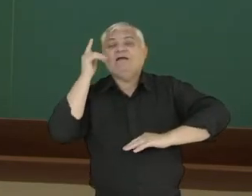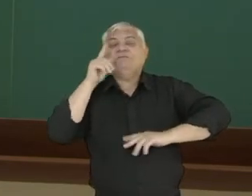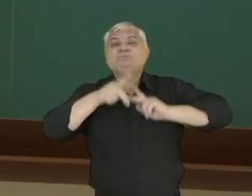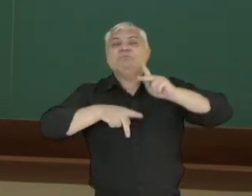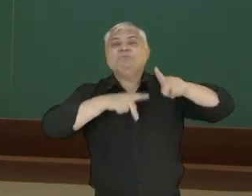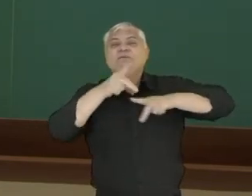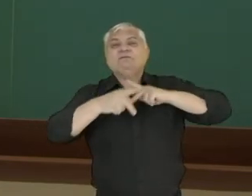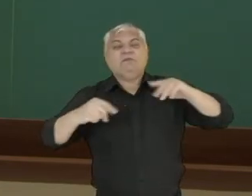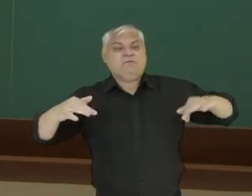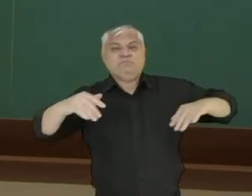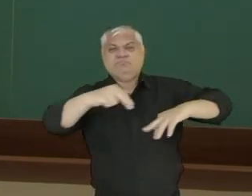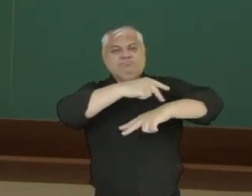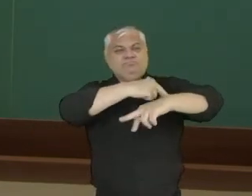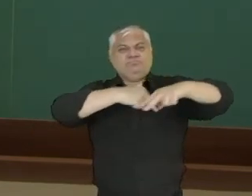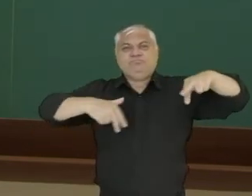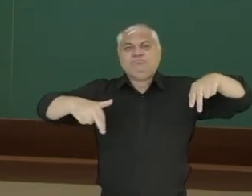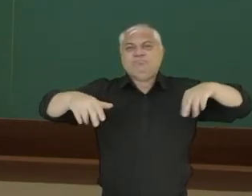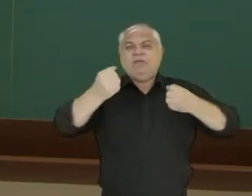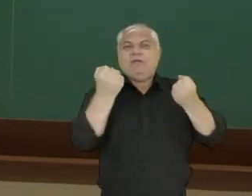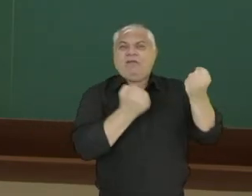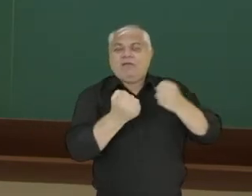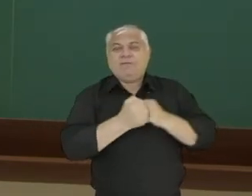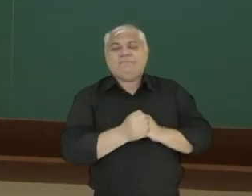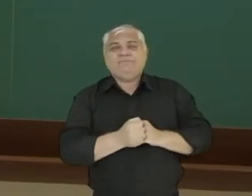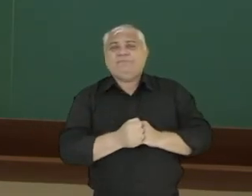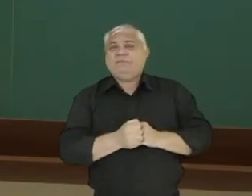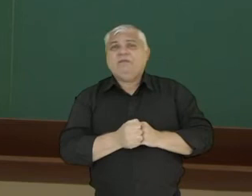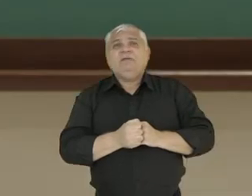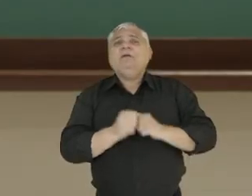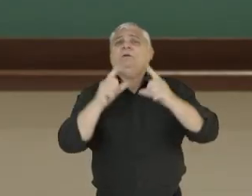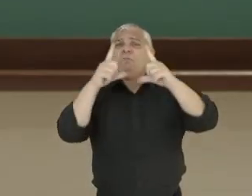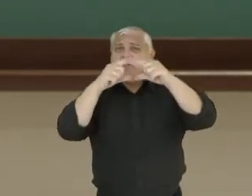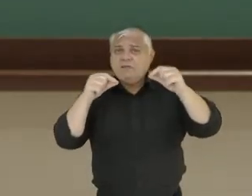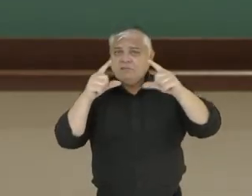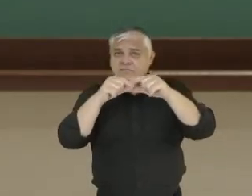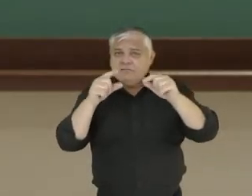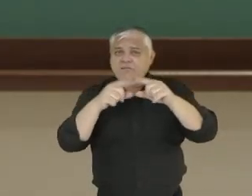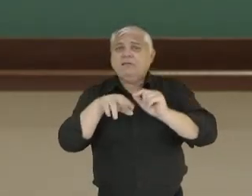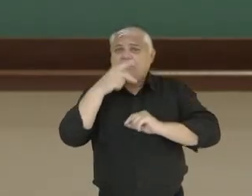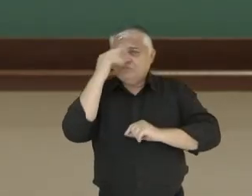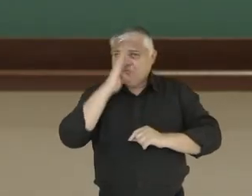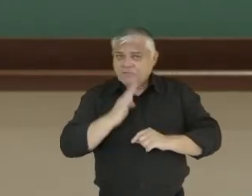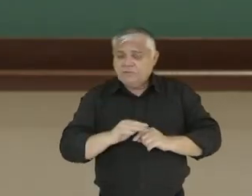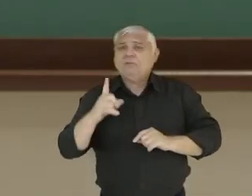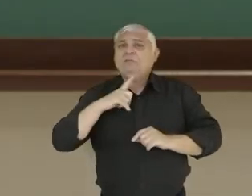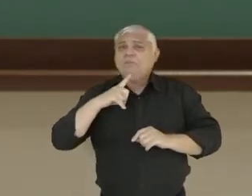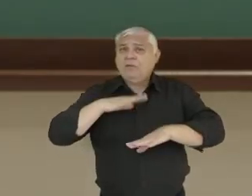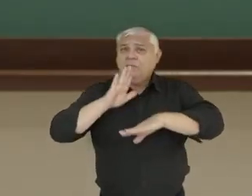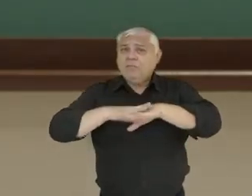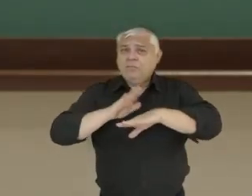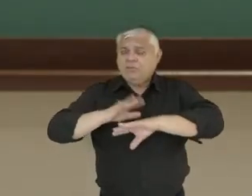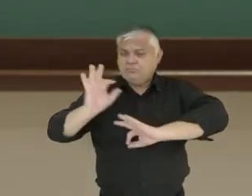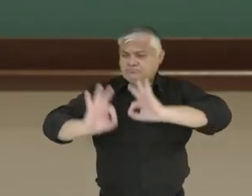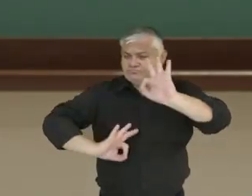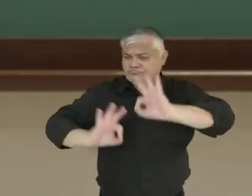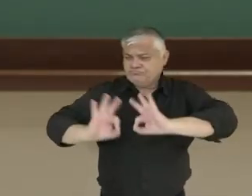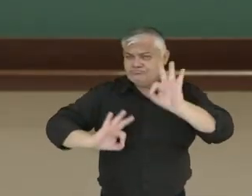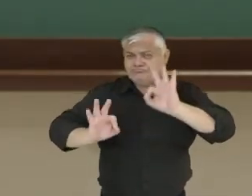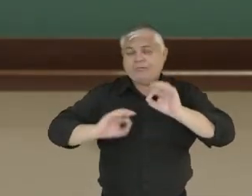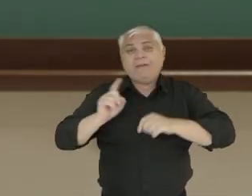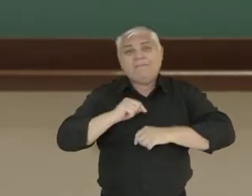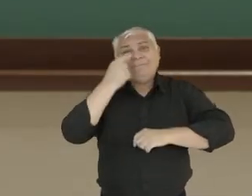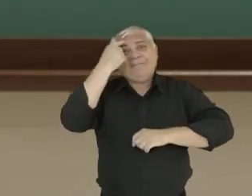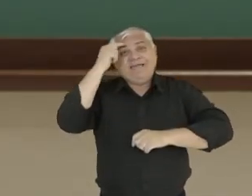Da mesma forma, quando a gente fala em Brasília, a cidade de Brasília, ela foi uma cidade construída na